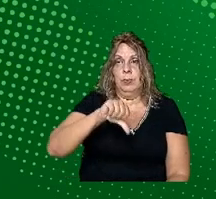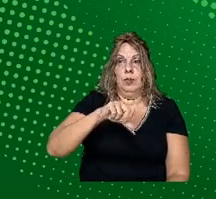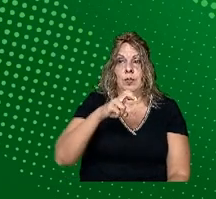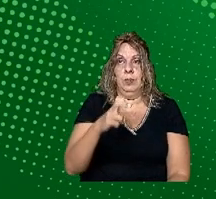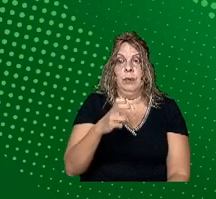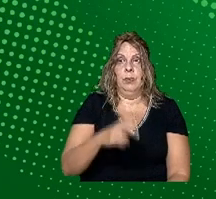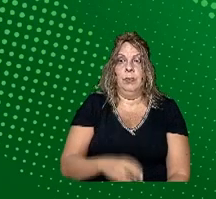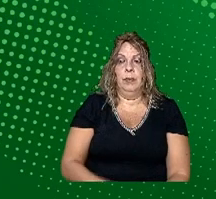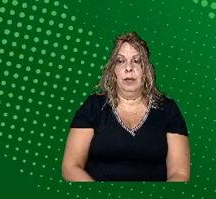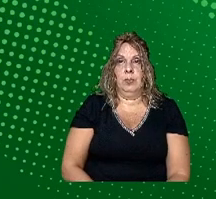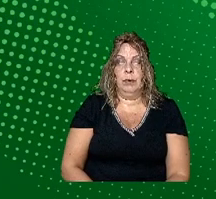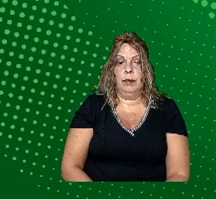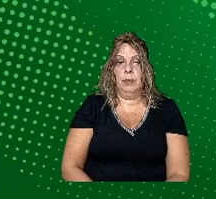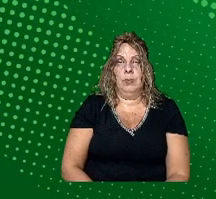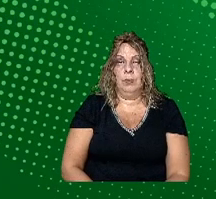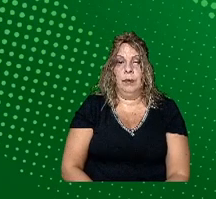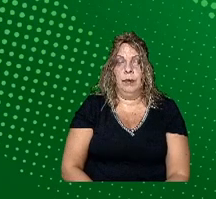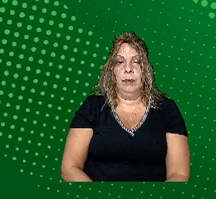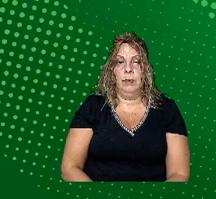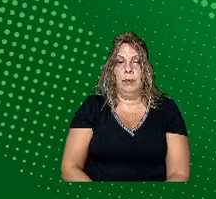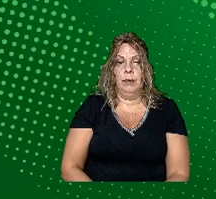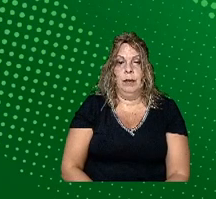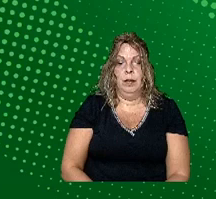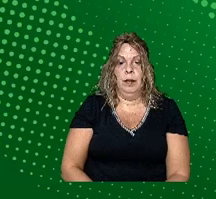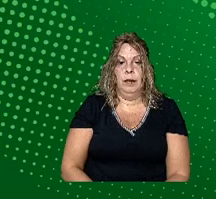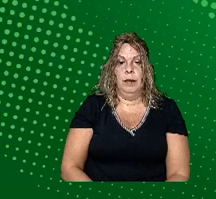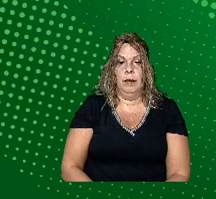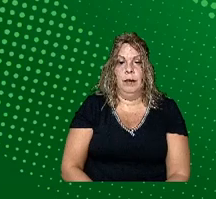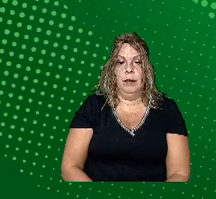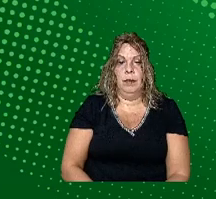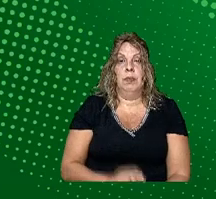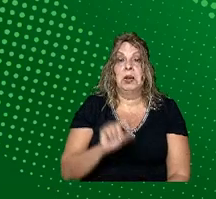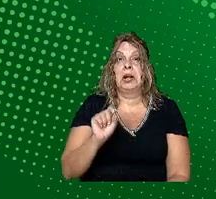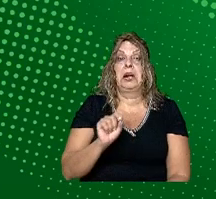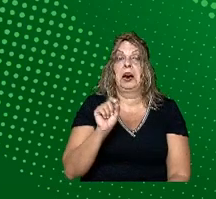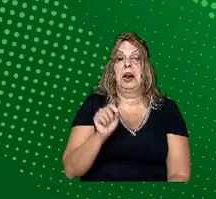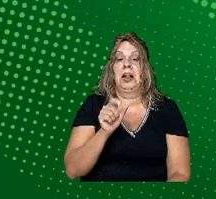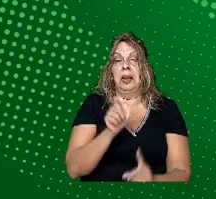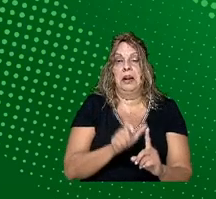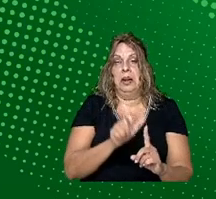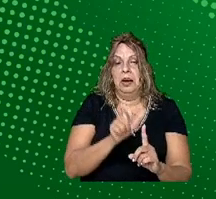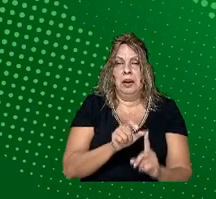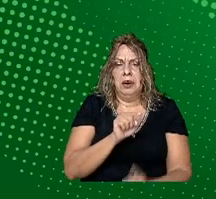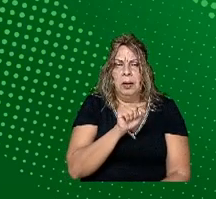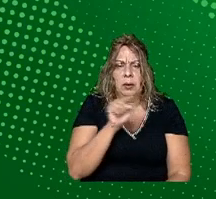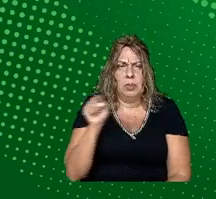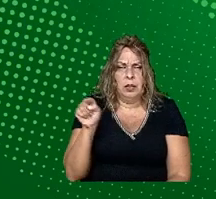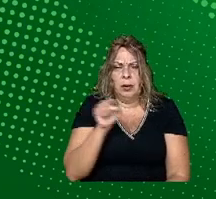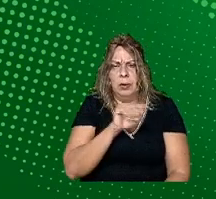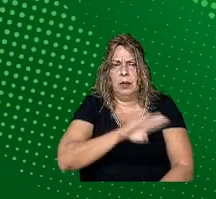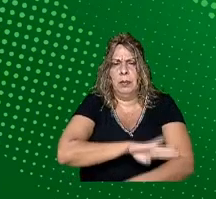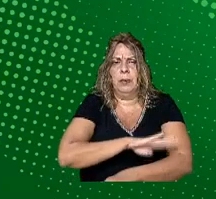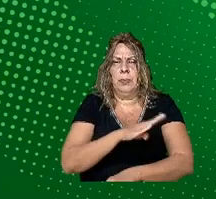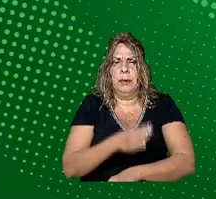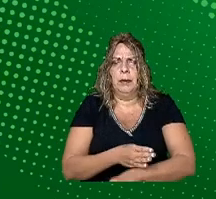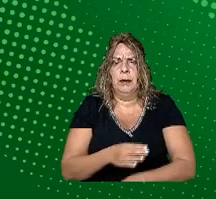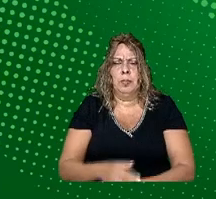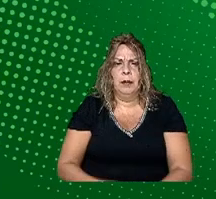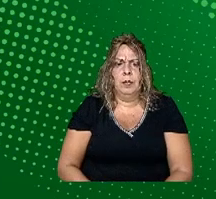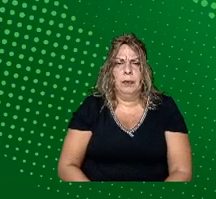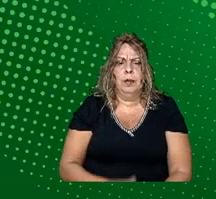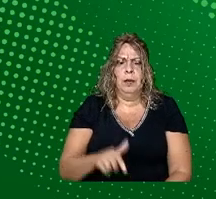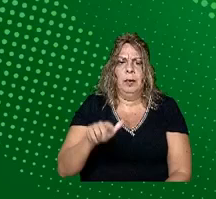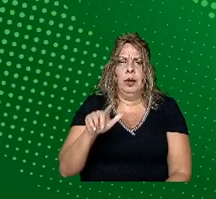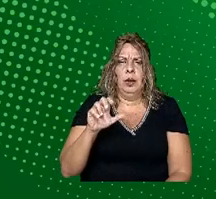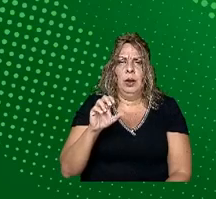005095. Ela mesmo. Quem é ela? Quem é ele? É de Propriá, Lurdinha, Pé